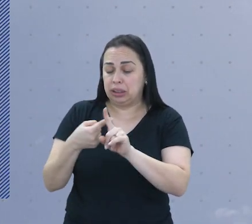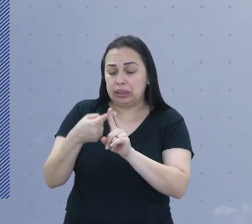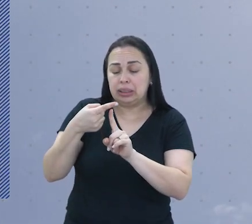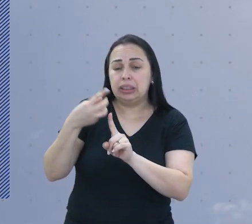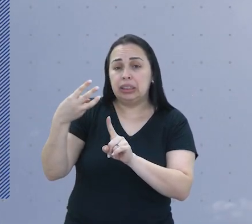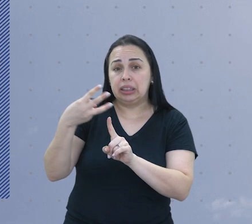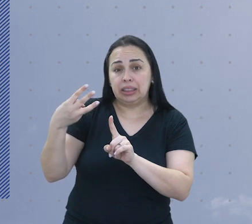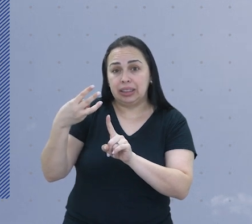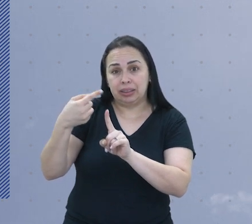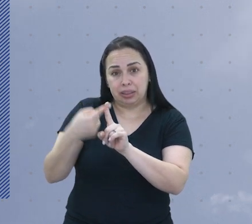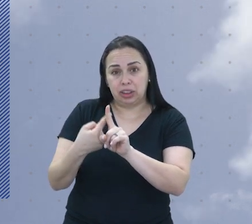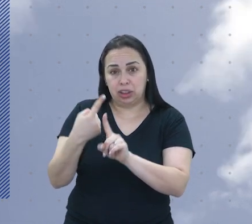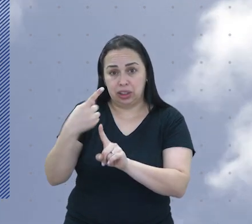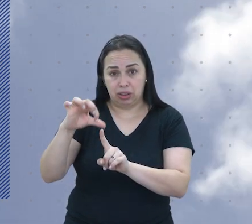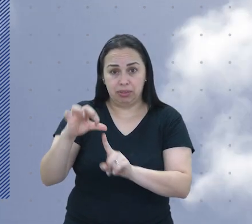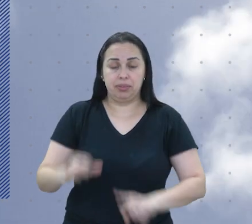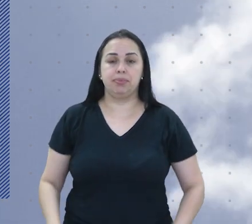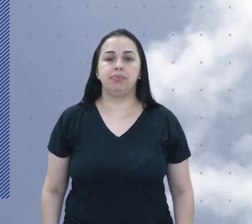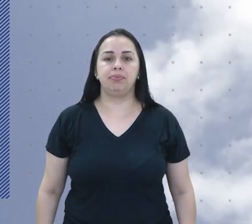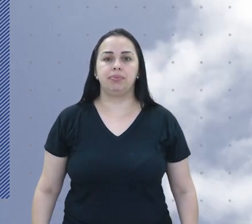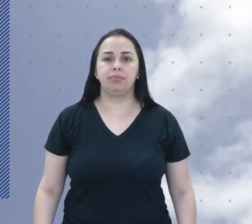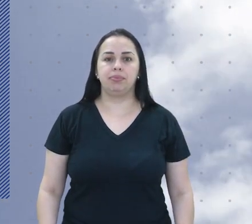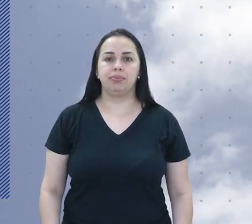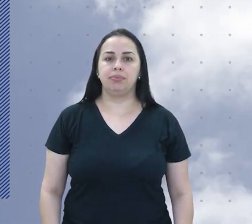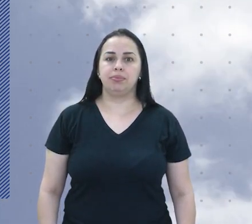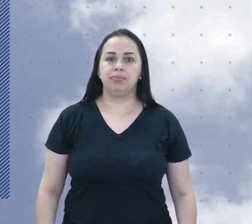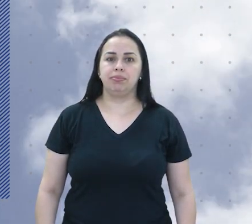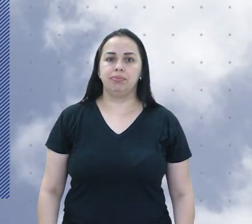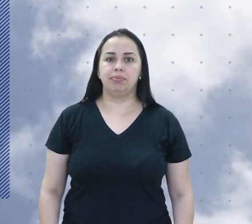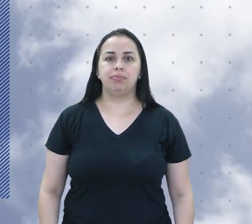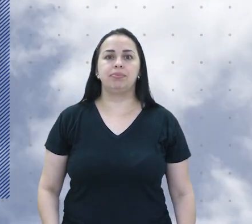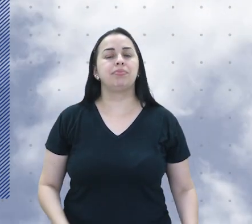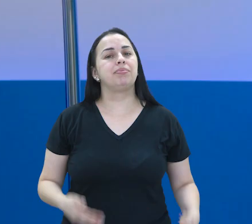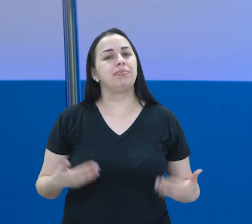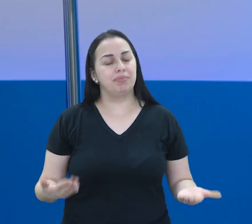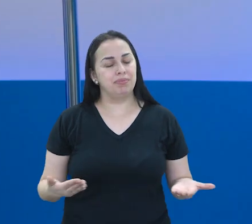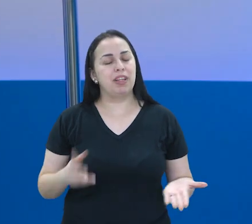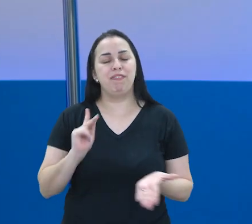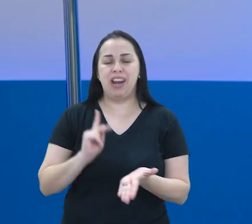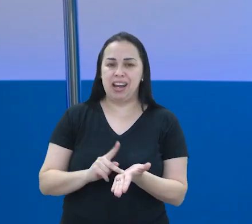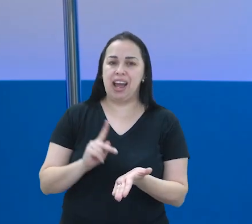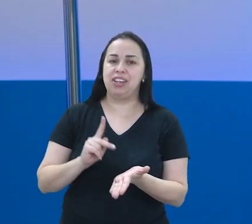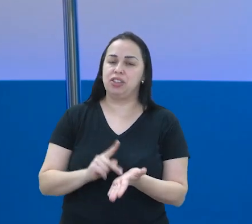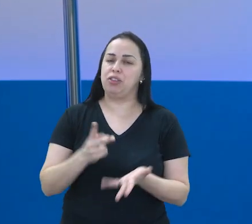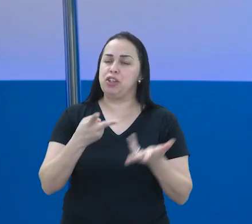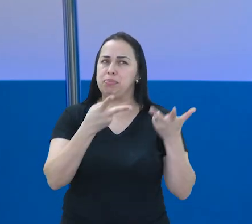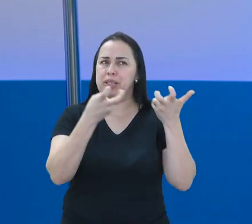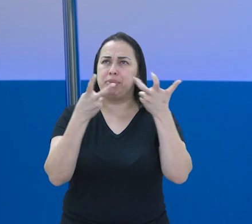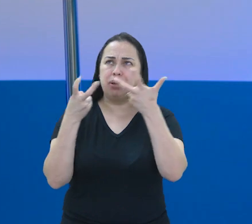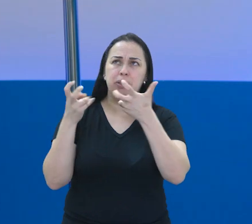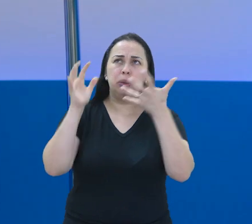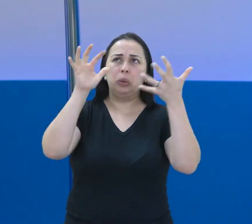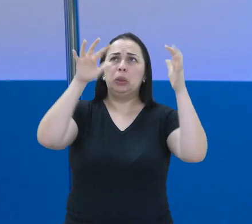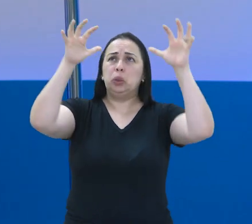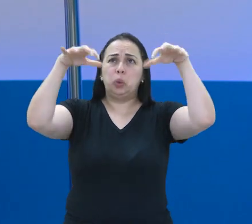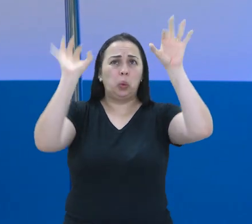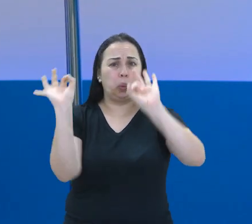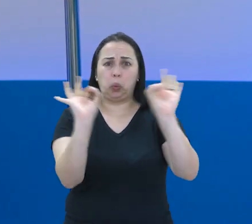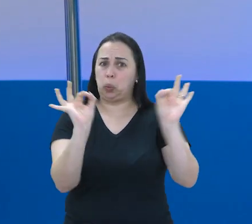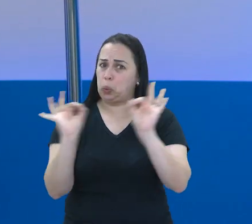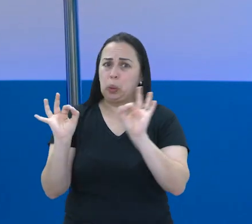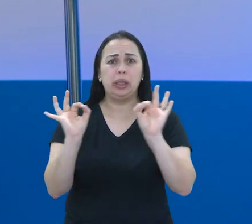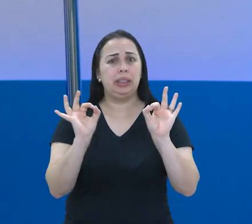será de 33 e a mínima de 19. Pois é, como a gente viu aí, né, não há previsão de